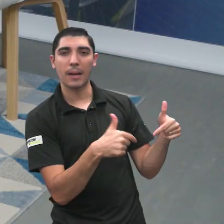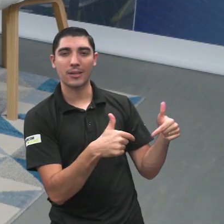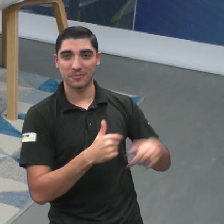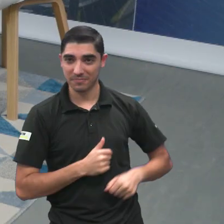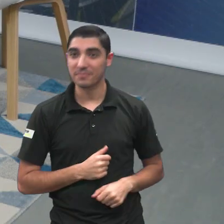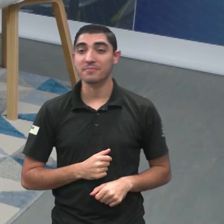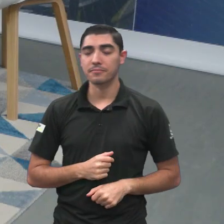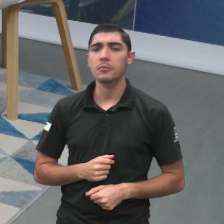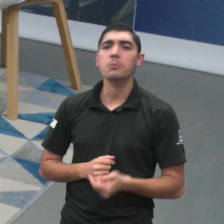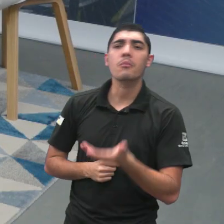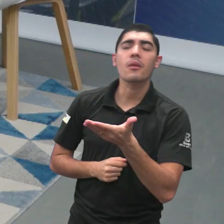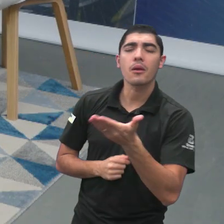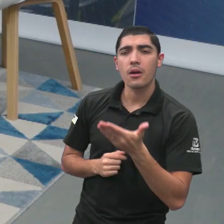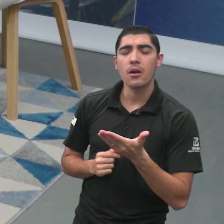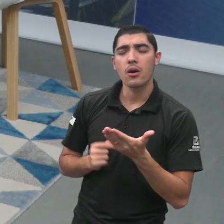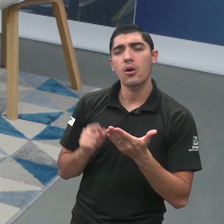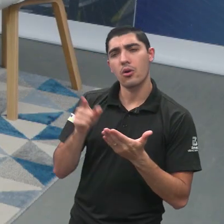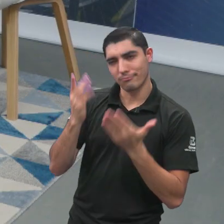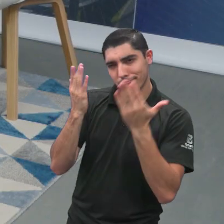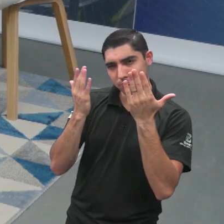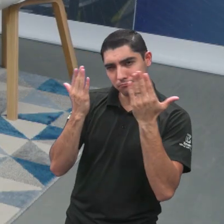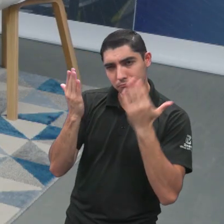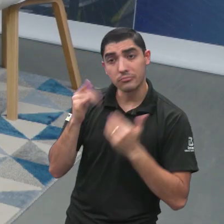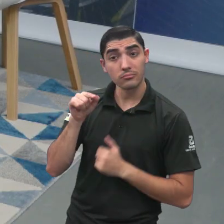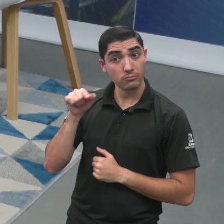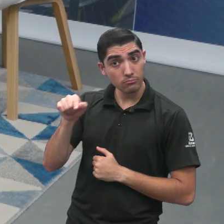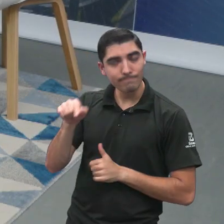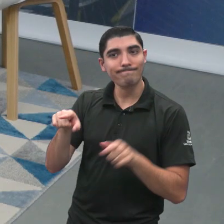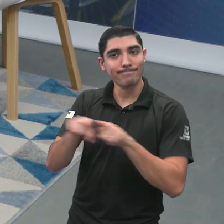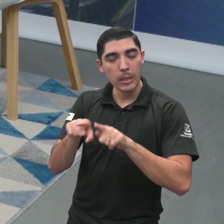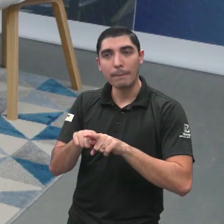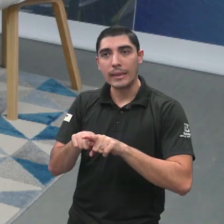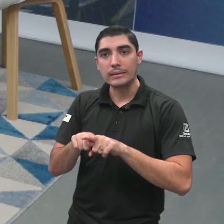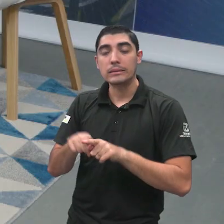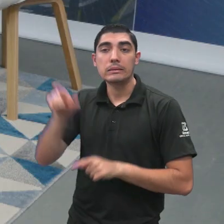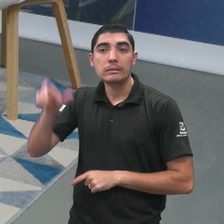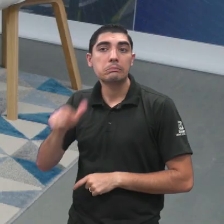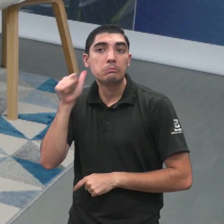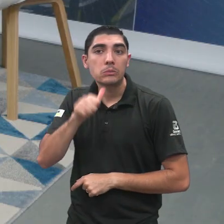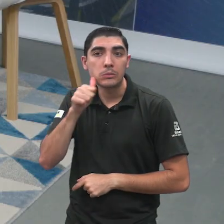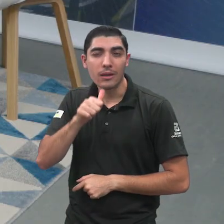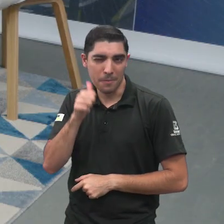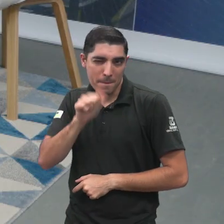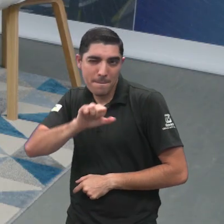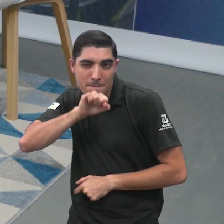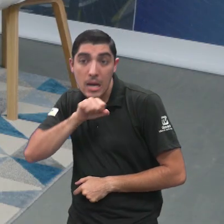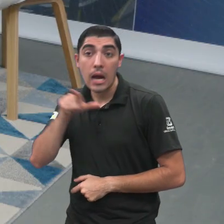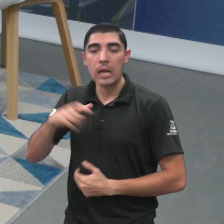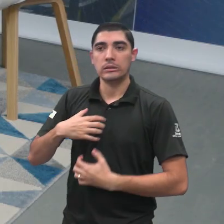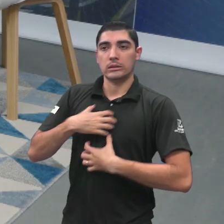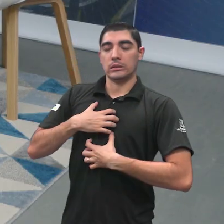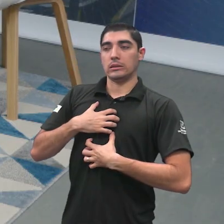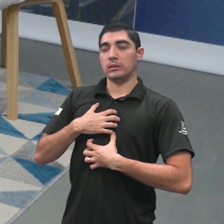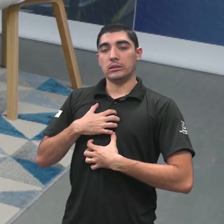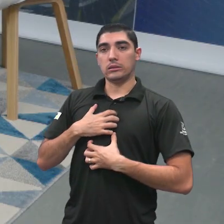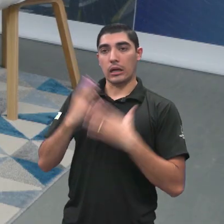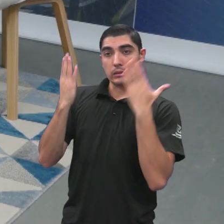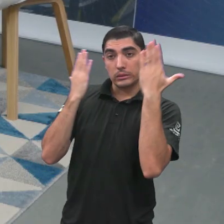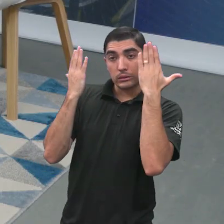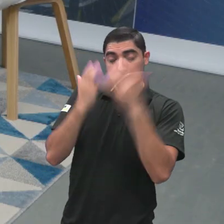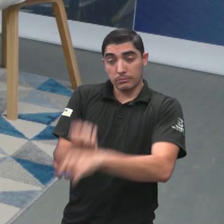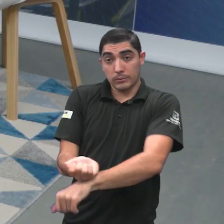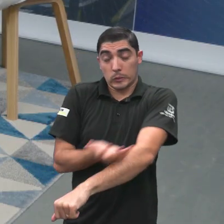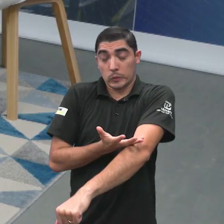aí, assim, impacta muito também o emocional da mãe, né? Uhum. Nessa questão que a doutora Jennifer trouxe pra gente, isso